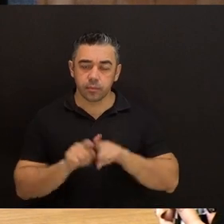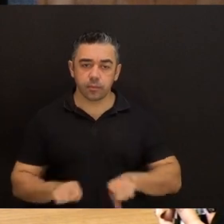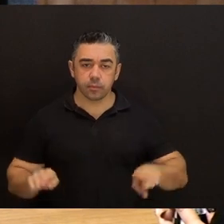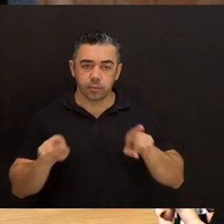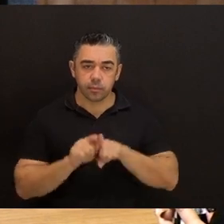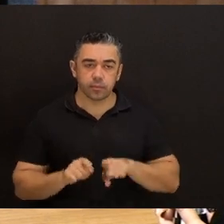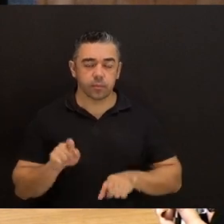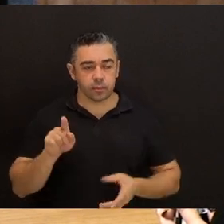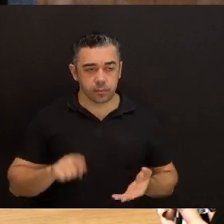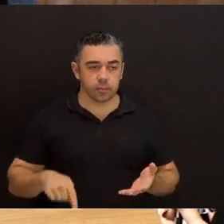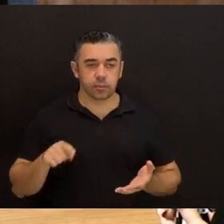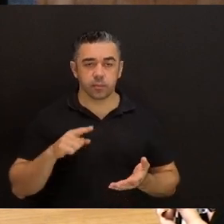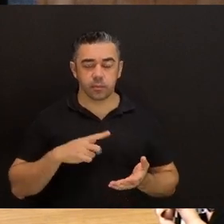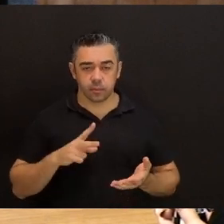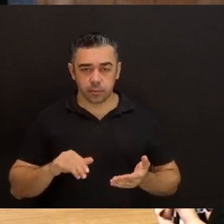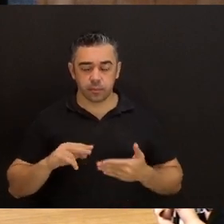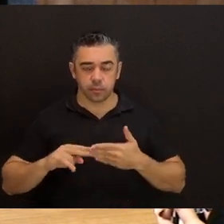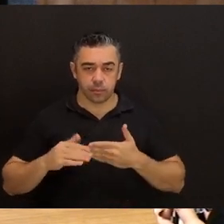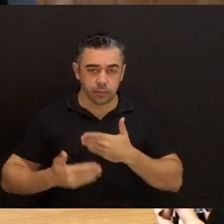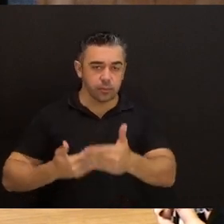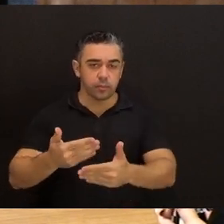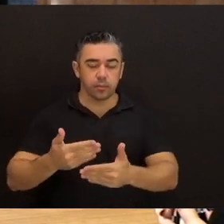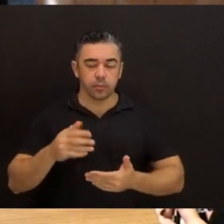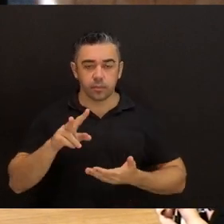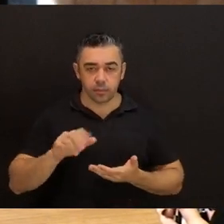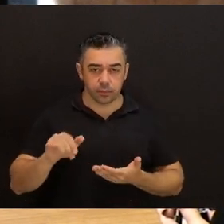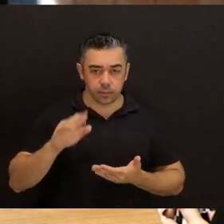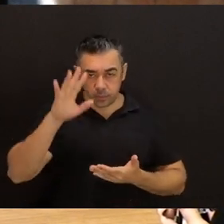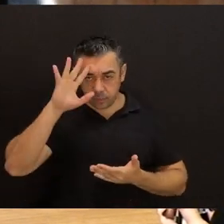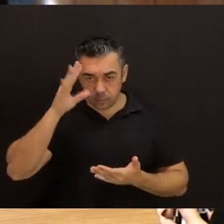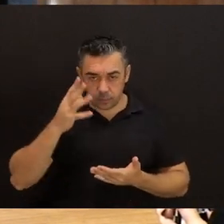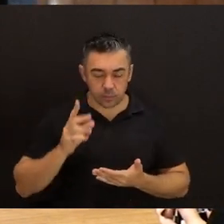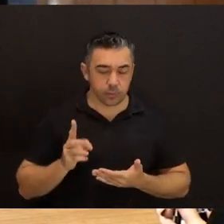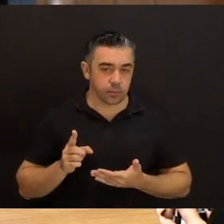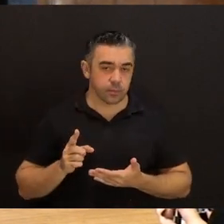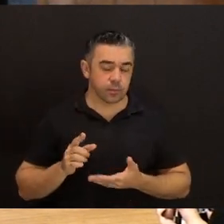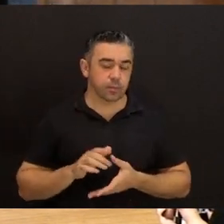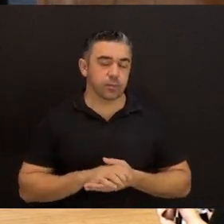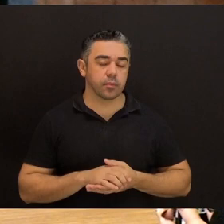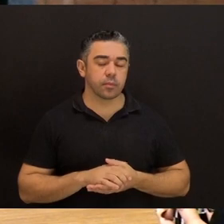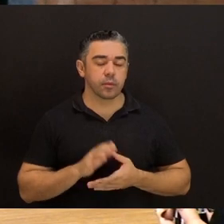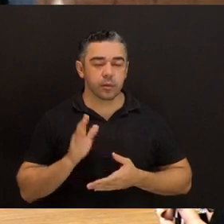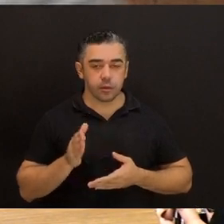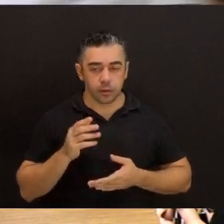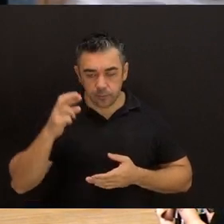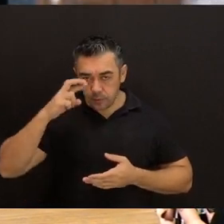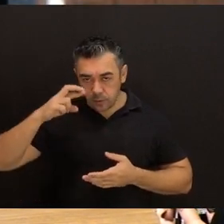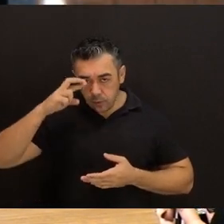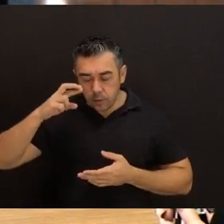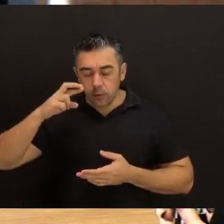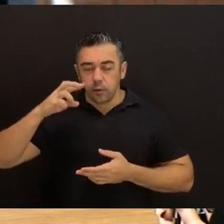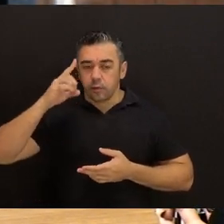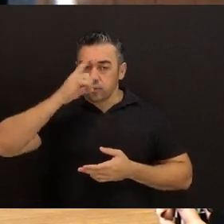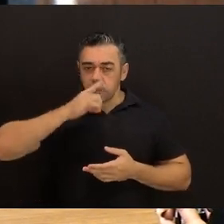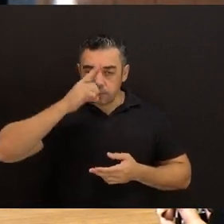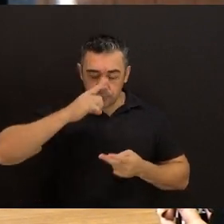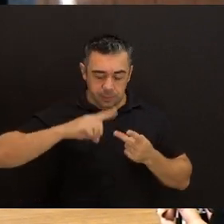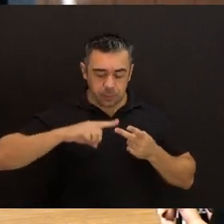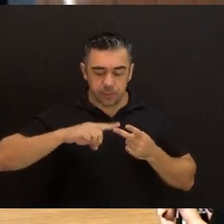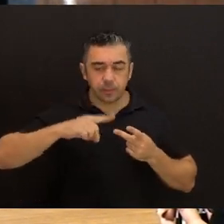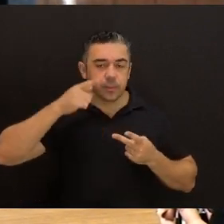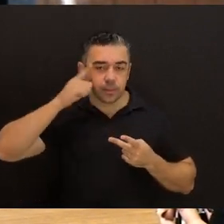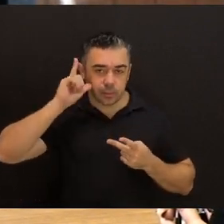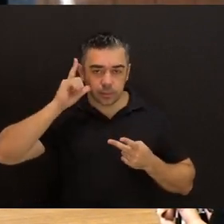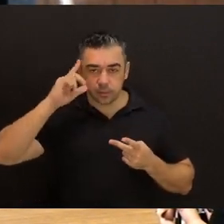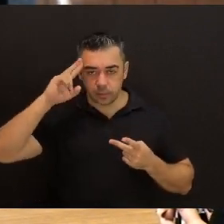que serão dados a esse caso esses encaminhamentos nós fizemos algumas fiscalizações no domingo fizemos fiscalização ontem